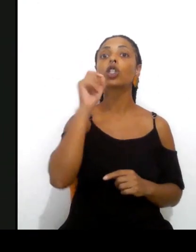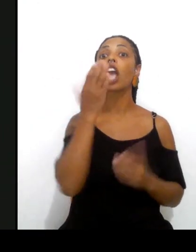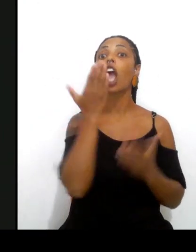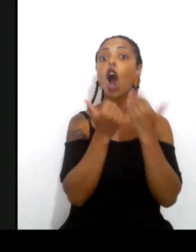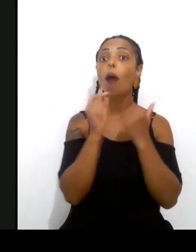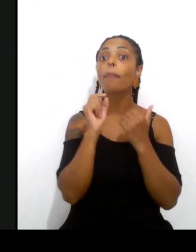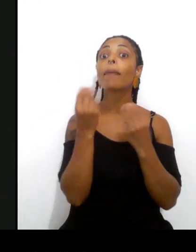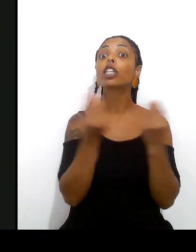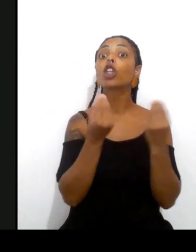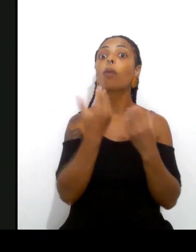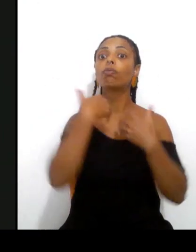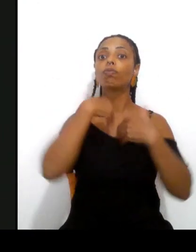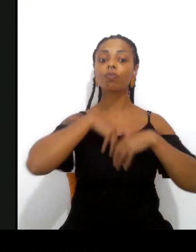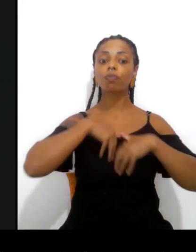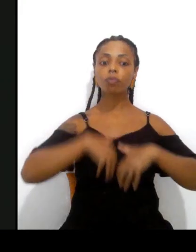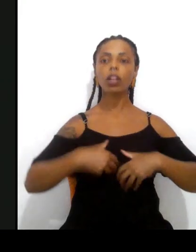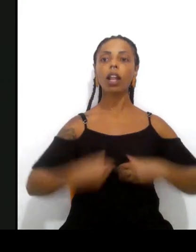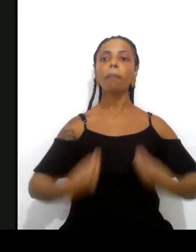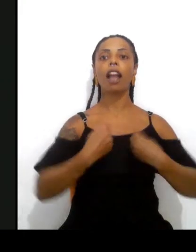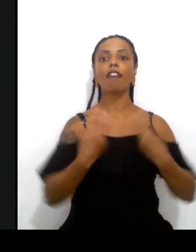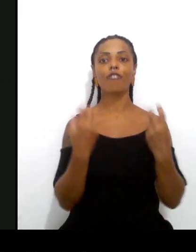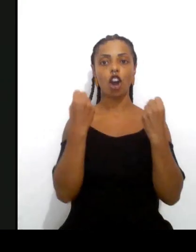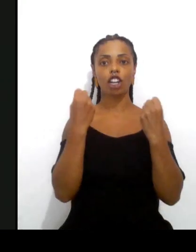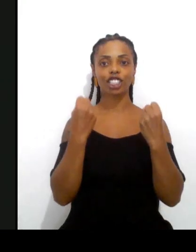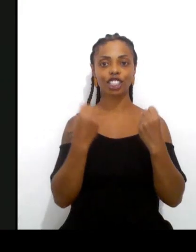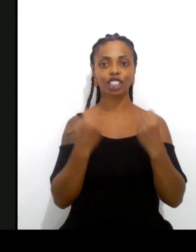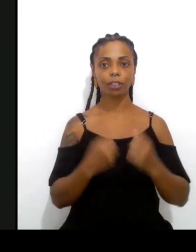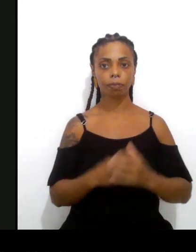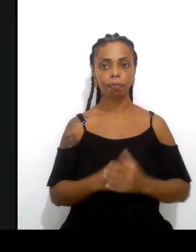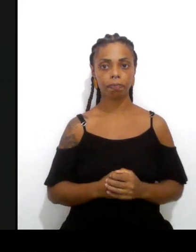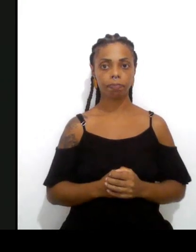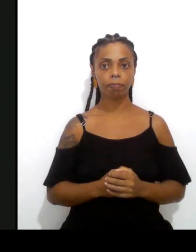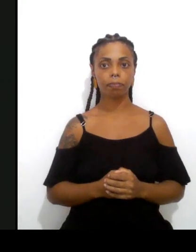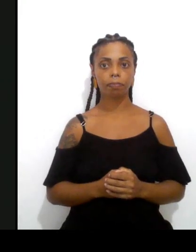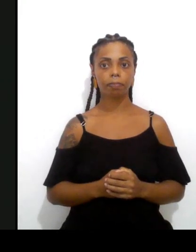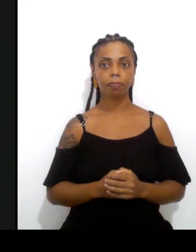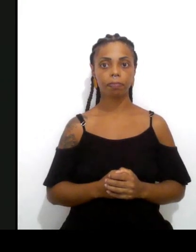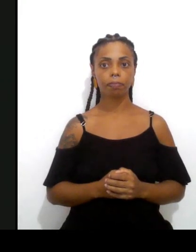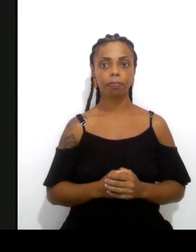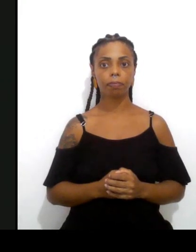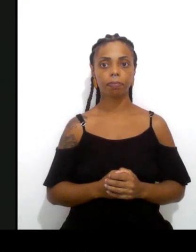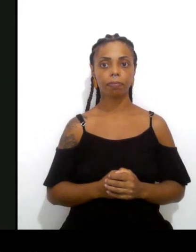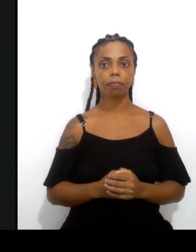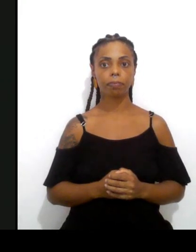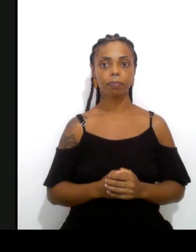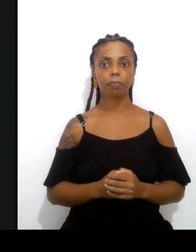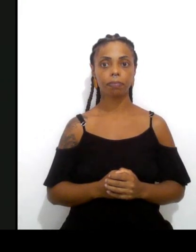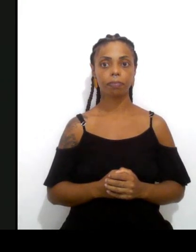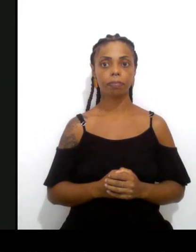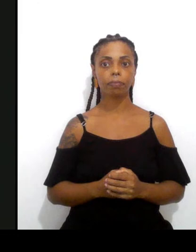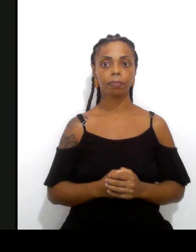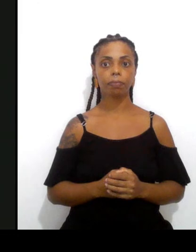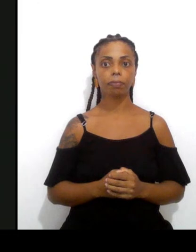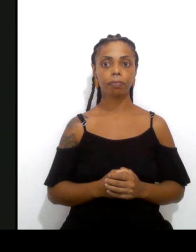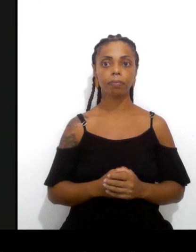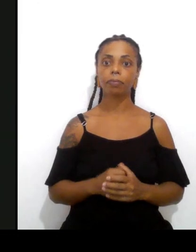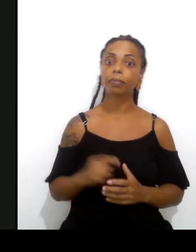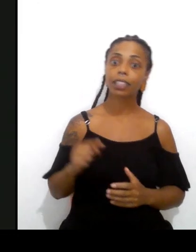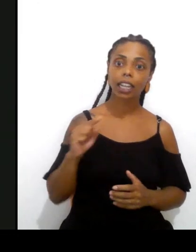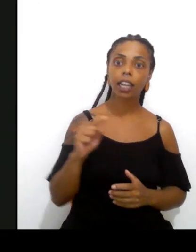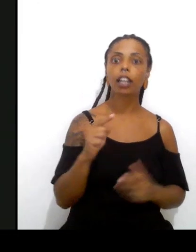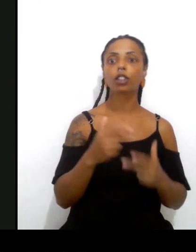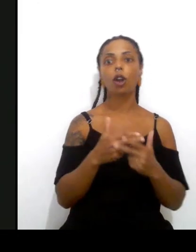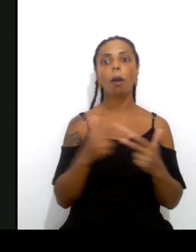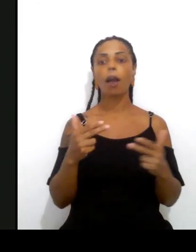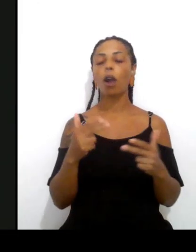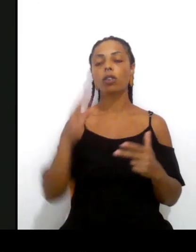fortes Esse é um princípio da da antropofagia não é